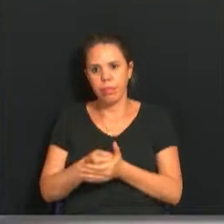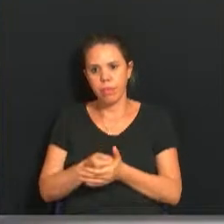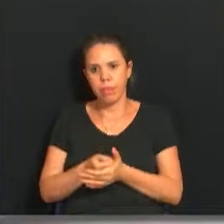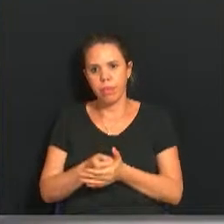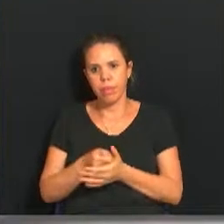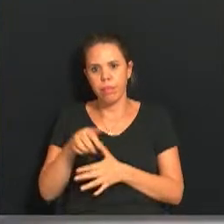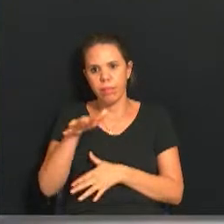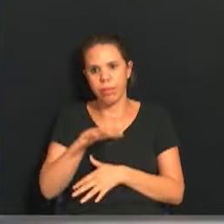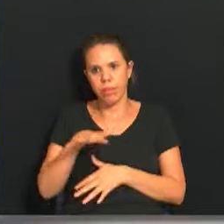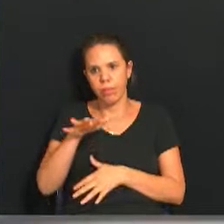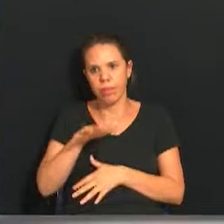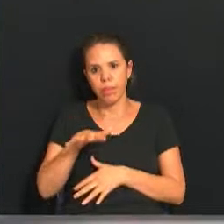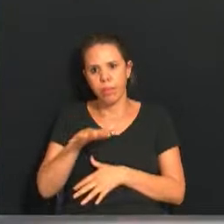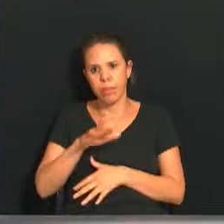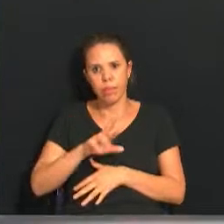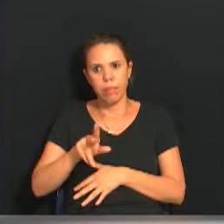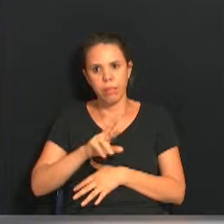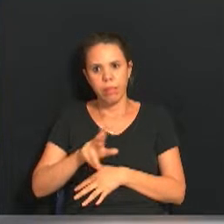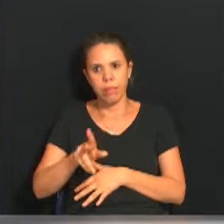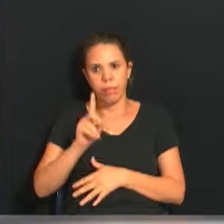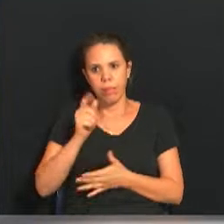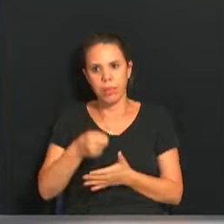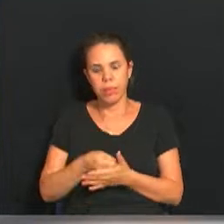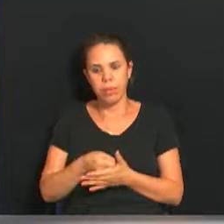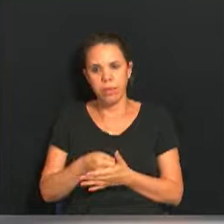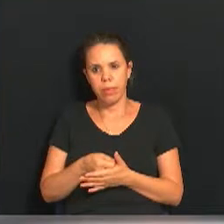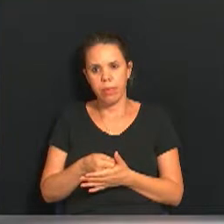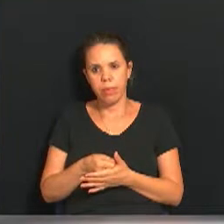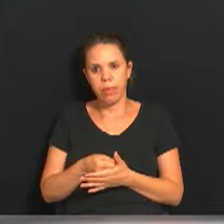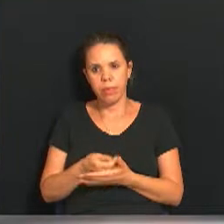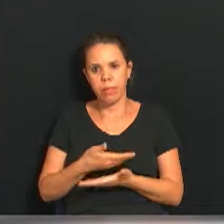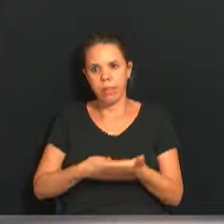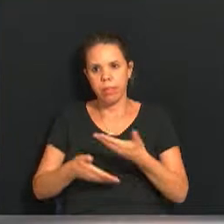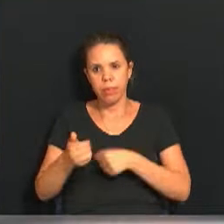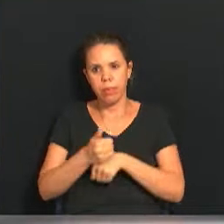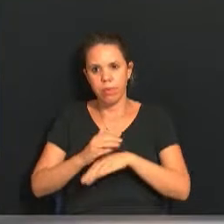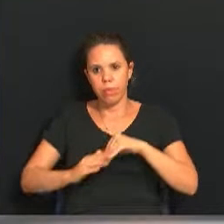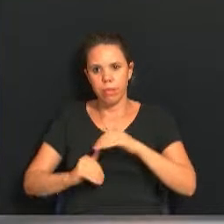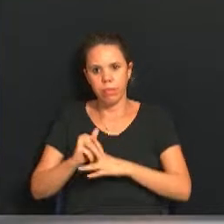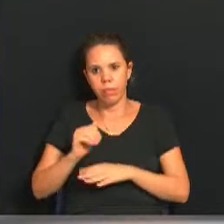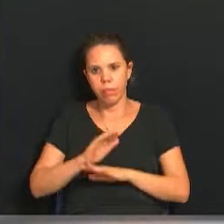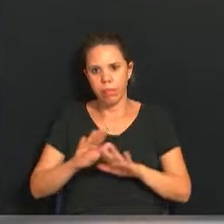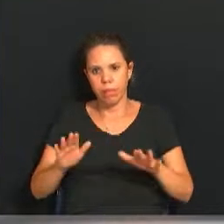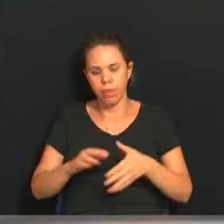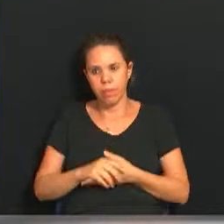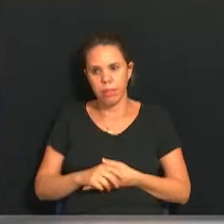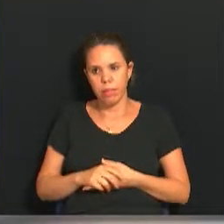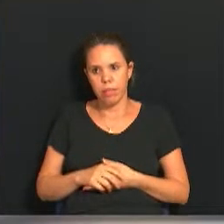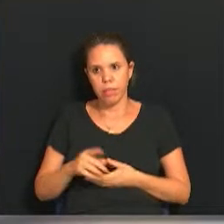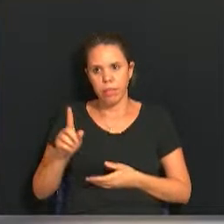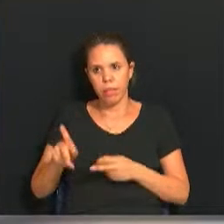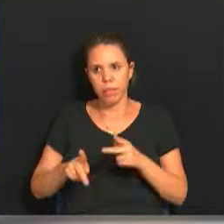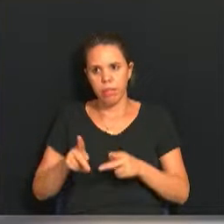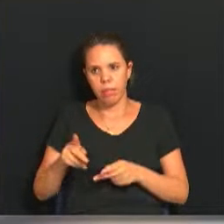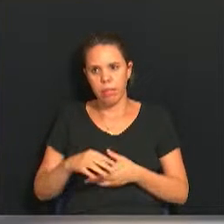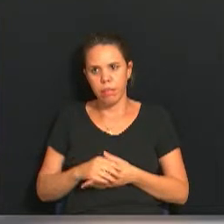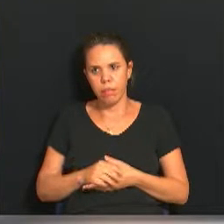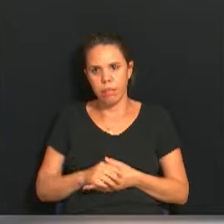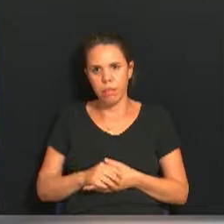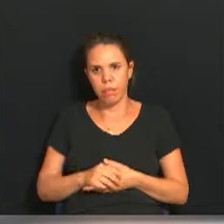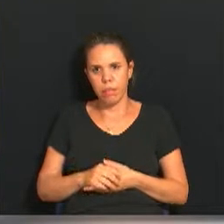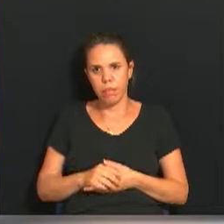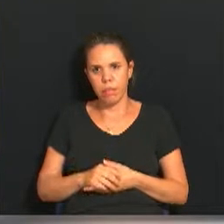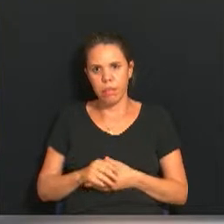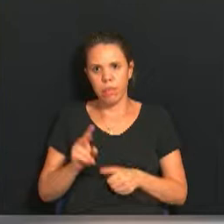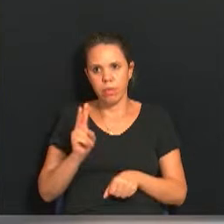né? Não é as máquinas que comandam a relação profissional pessoa em cuidado, né? Então, a pessoa em cuidado